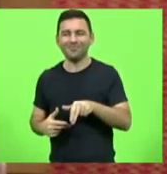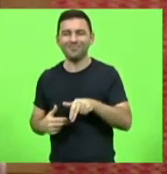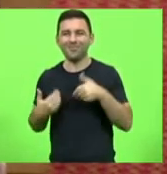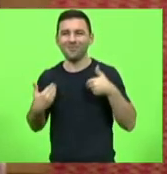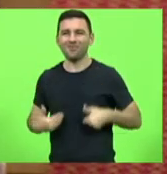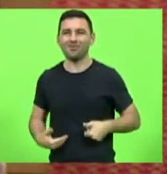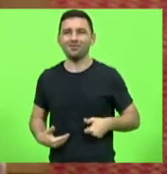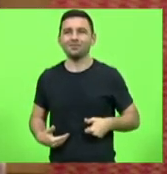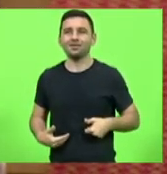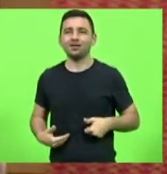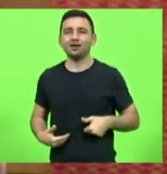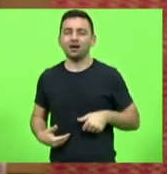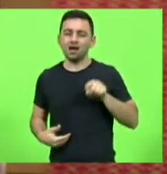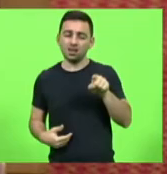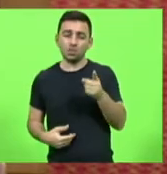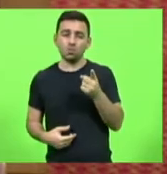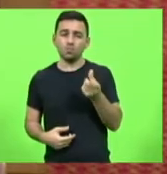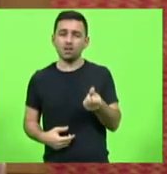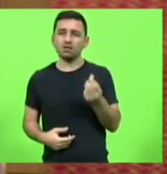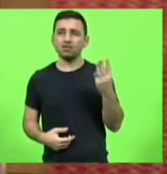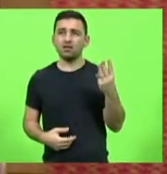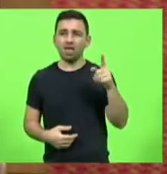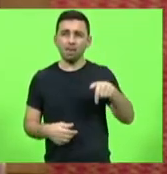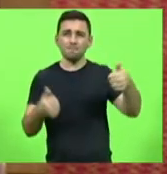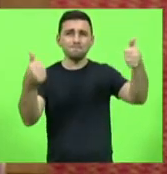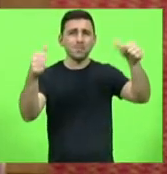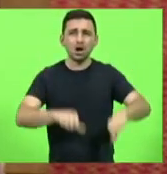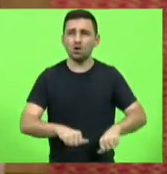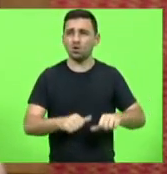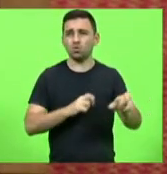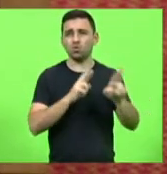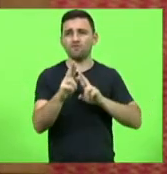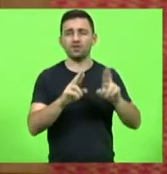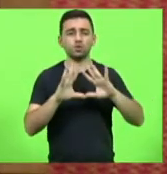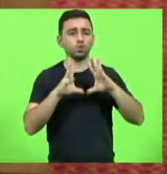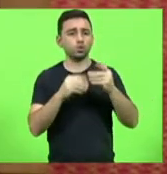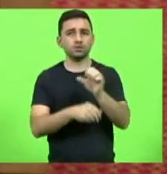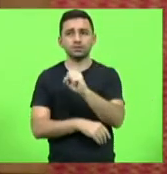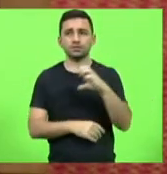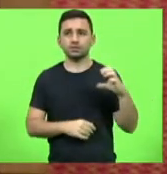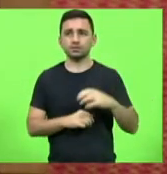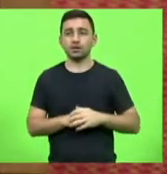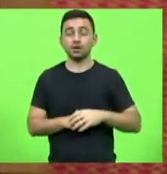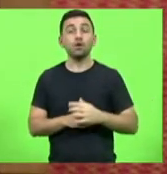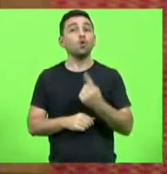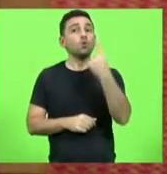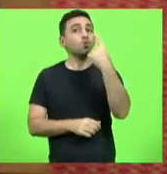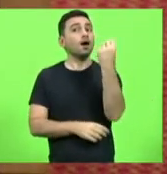deputado Cobalquino, é a pior rodovia de Santa Catarina hoje, com um agravante.